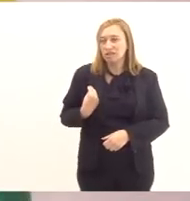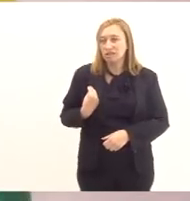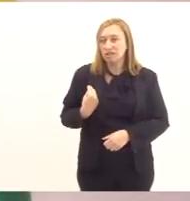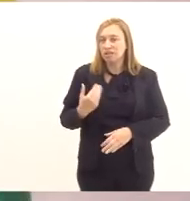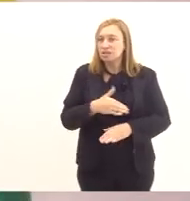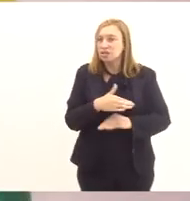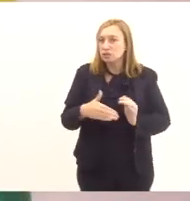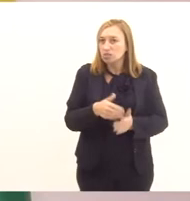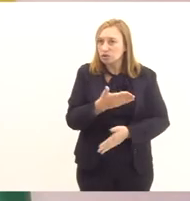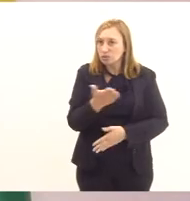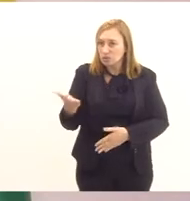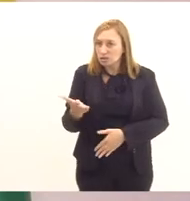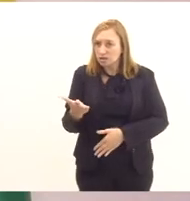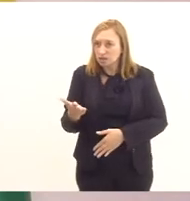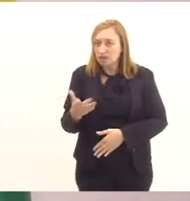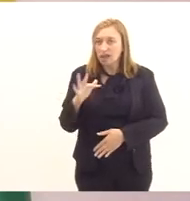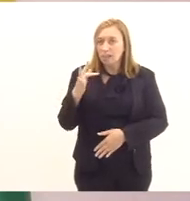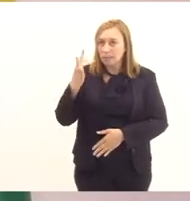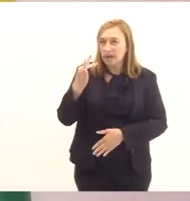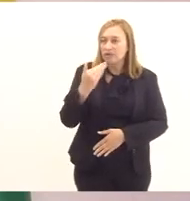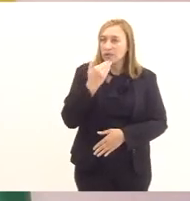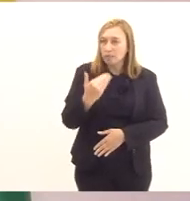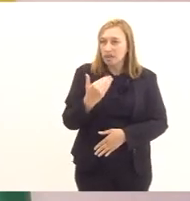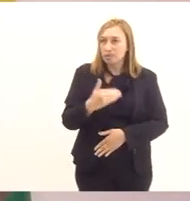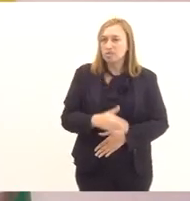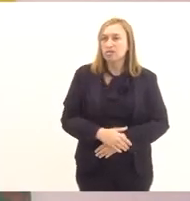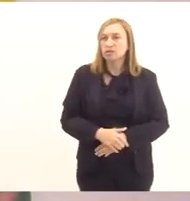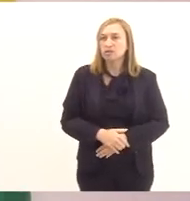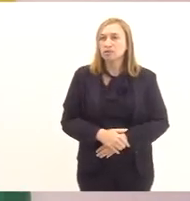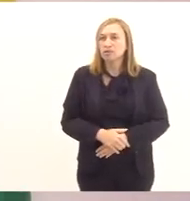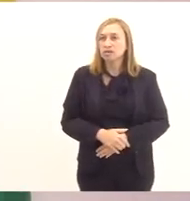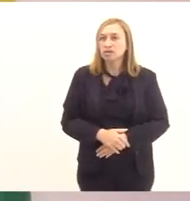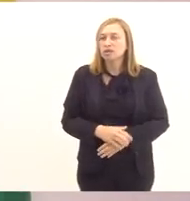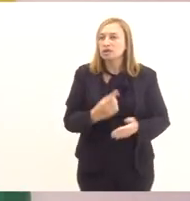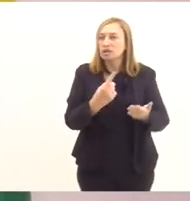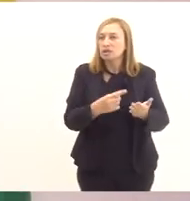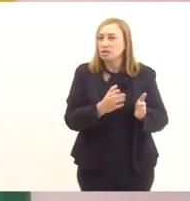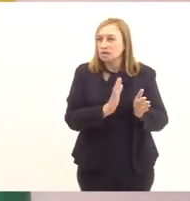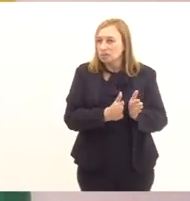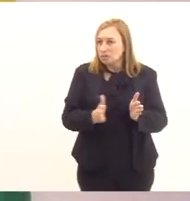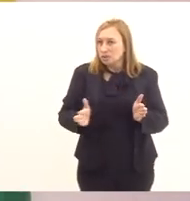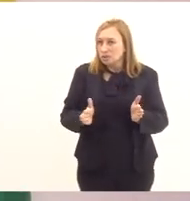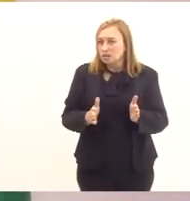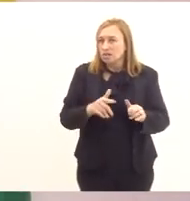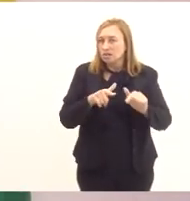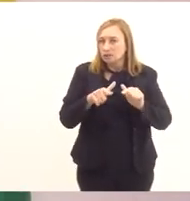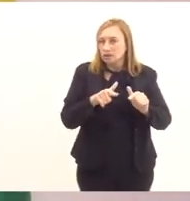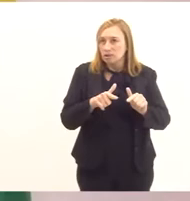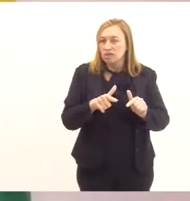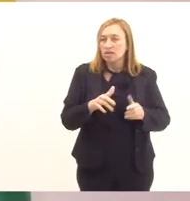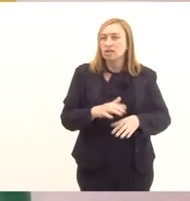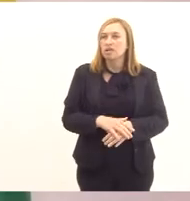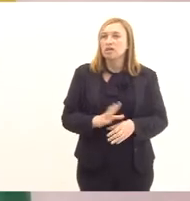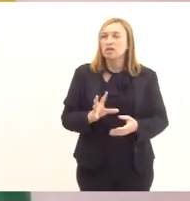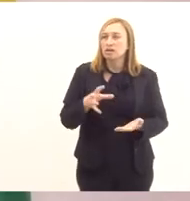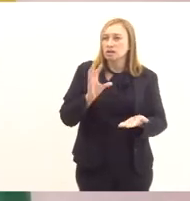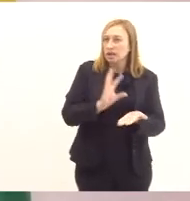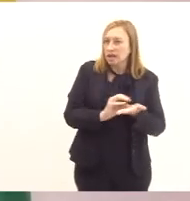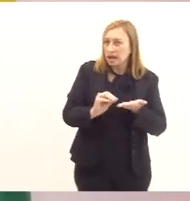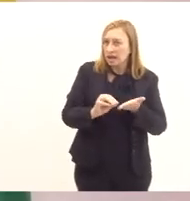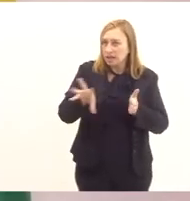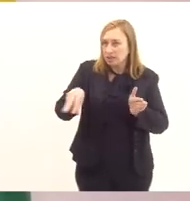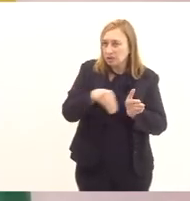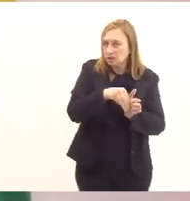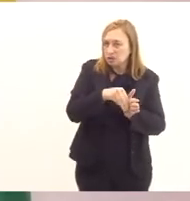autoridades então eu de forma muito Breve surgirão Aqui que pela condução dos trabalhos que a gente passe até para que seja conseguir adianta mais uma